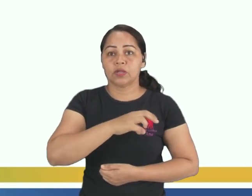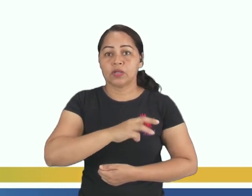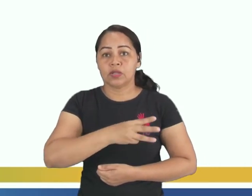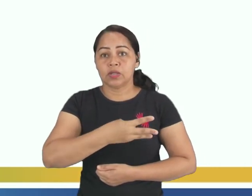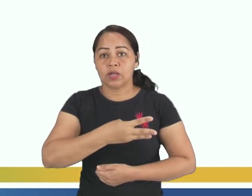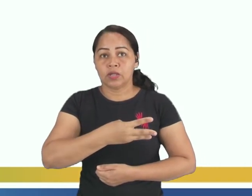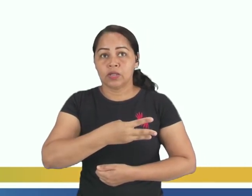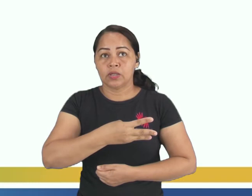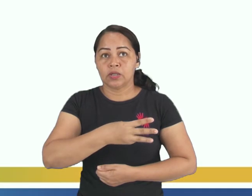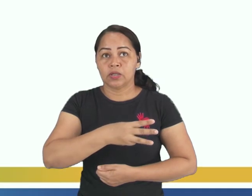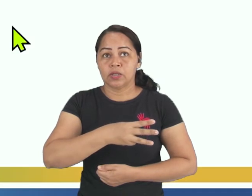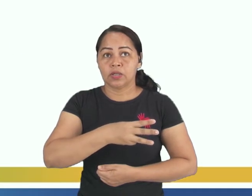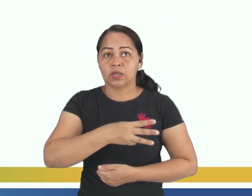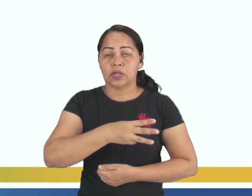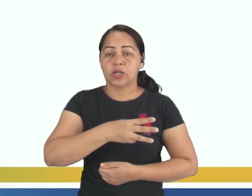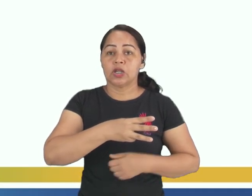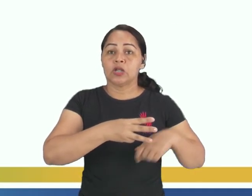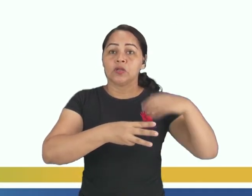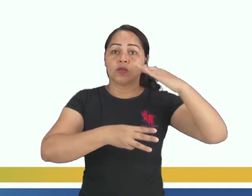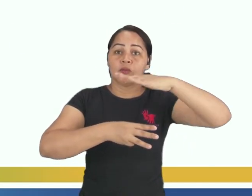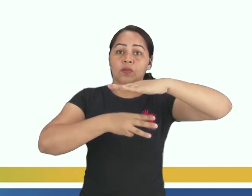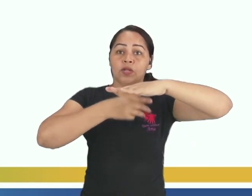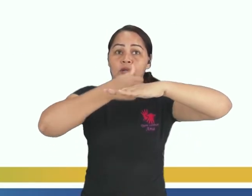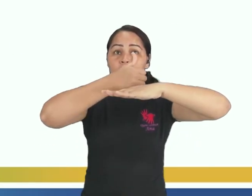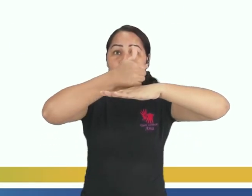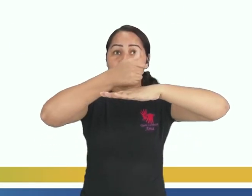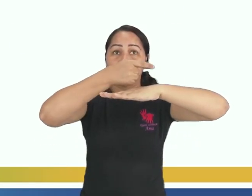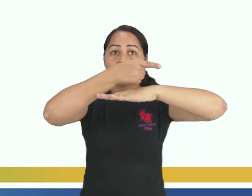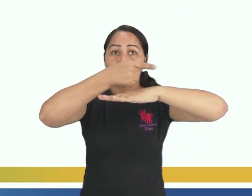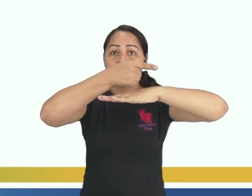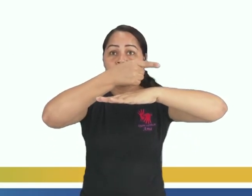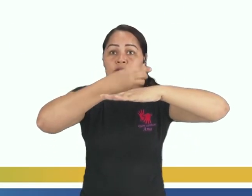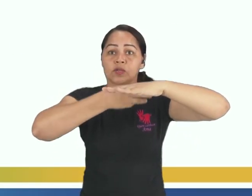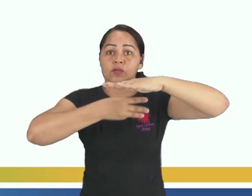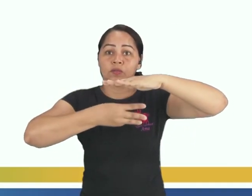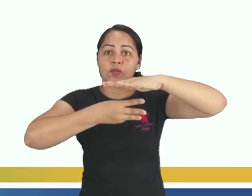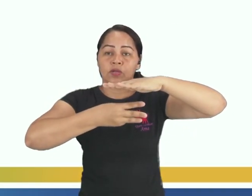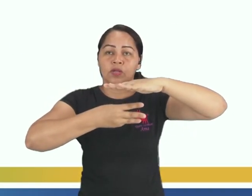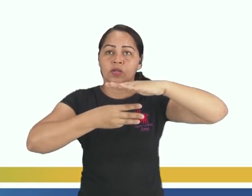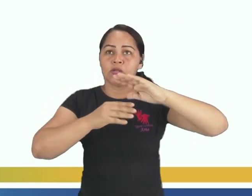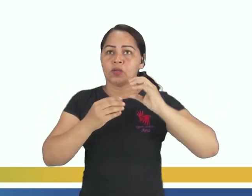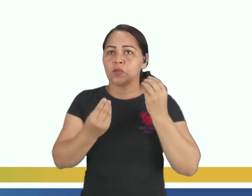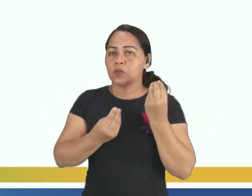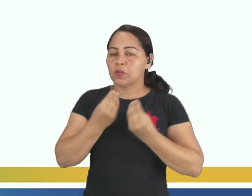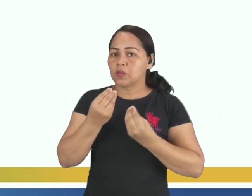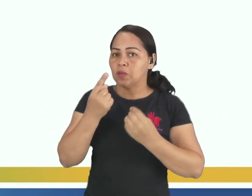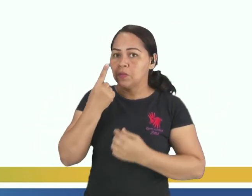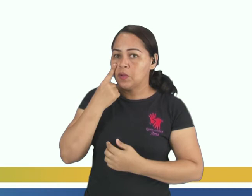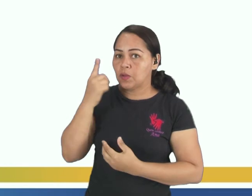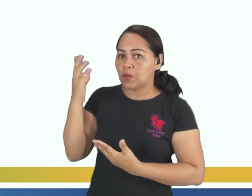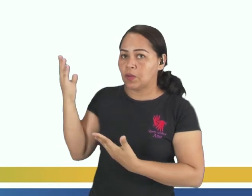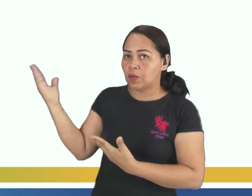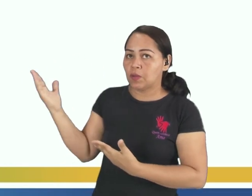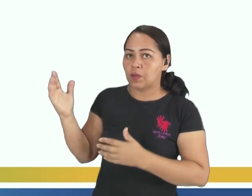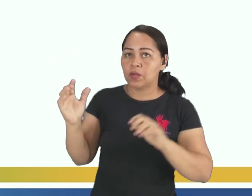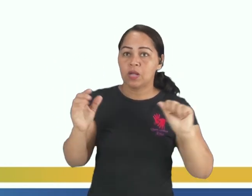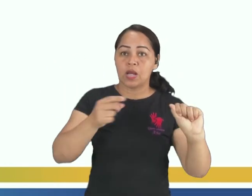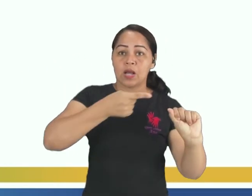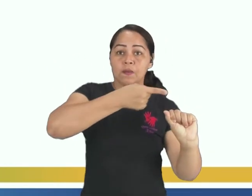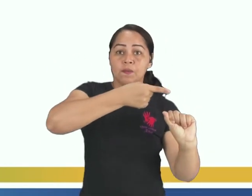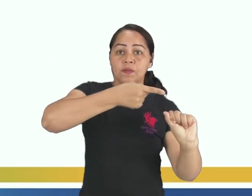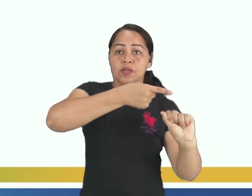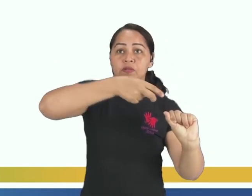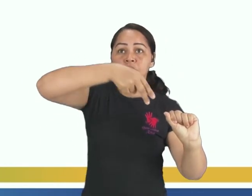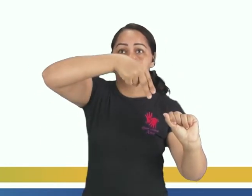esqueça que nós temos um expoente negativo, né, sendo n aqui natural, a elevado a menos n fica 1 sobre